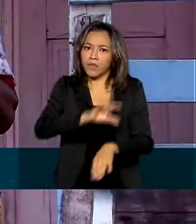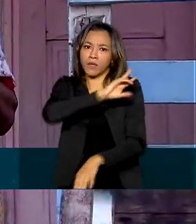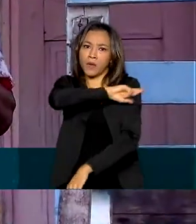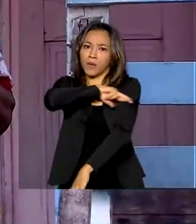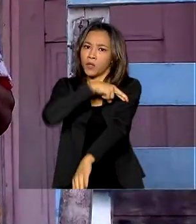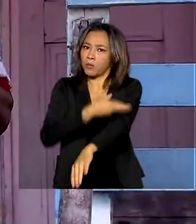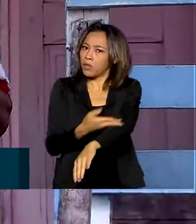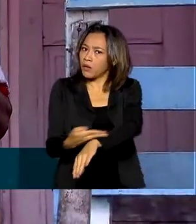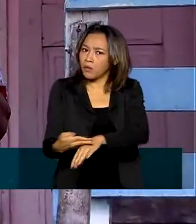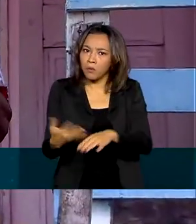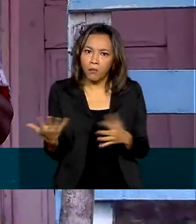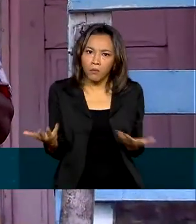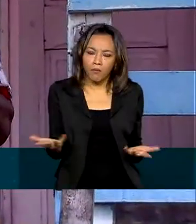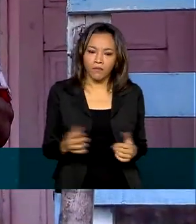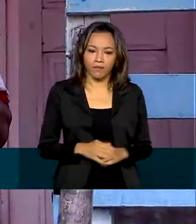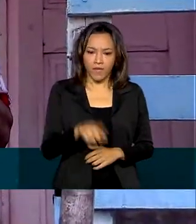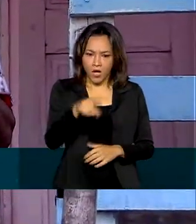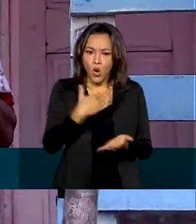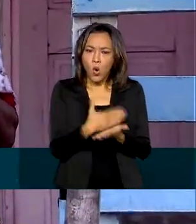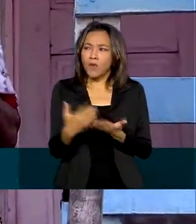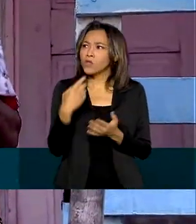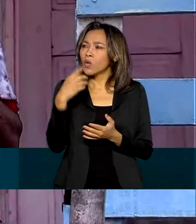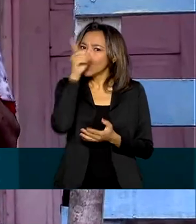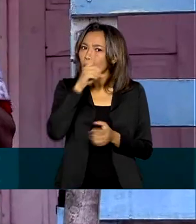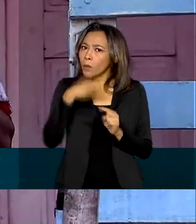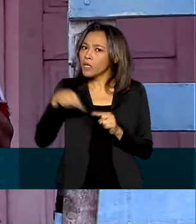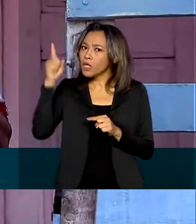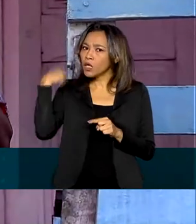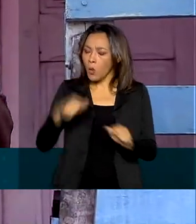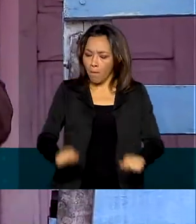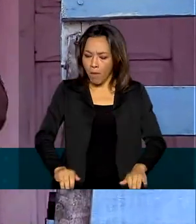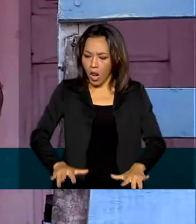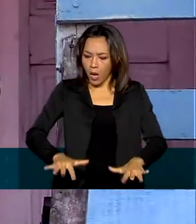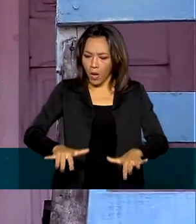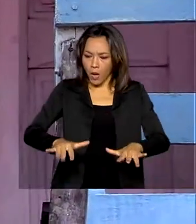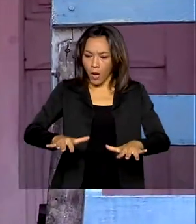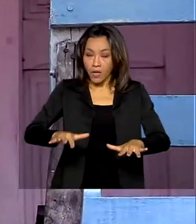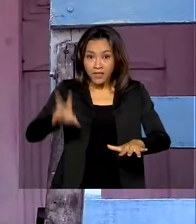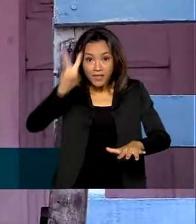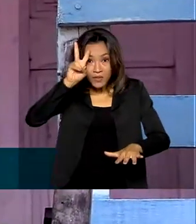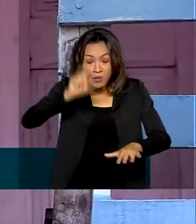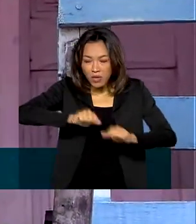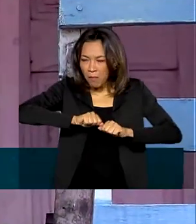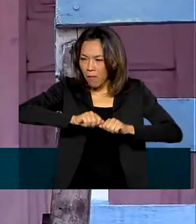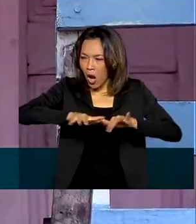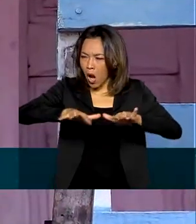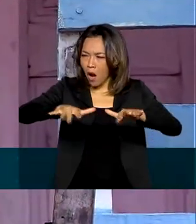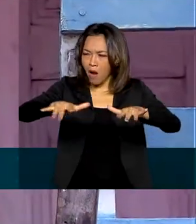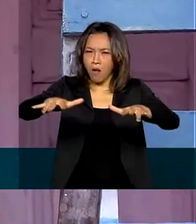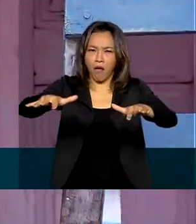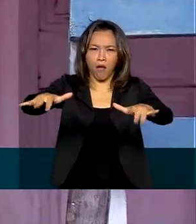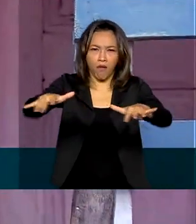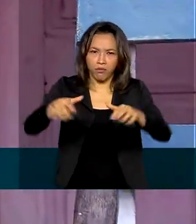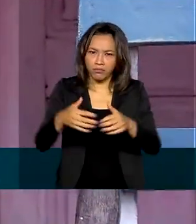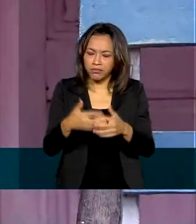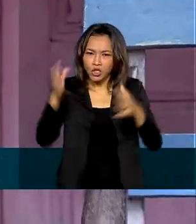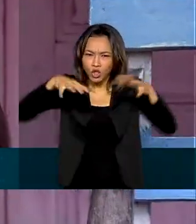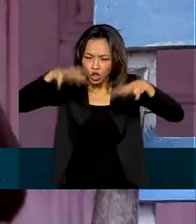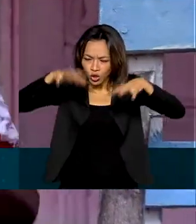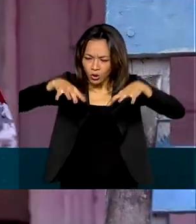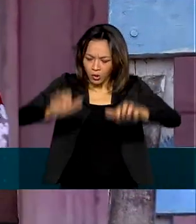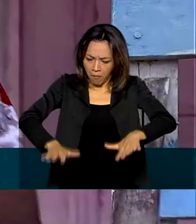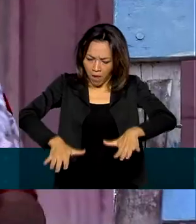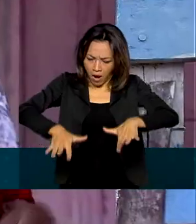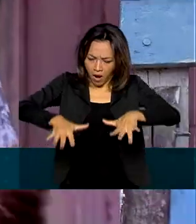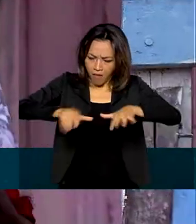começou a encher domingo, quando foi segunda-feira aqui já estava tudo. Começou a encher por